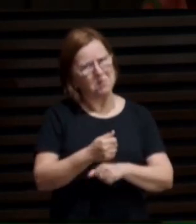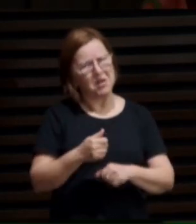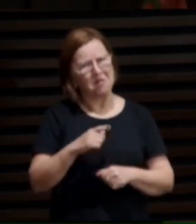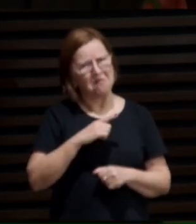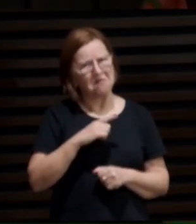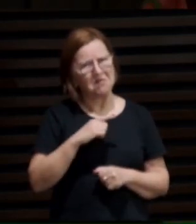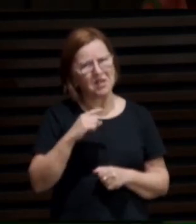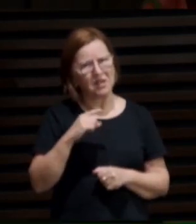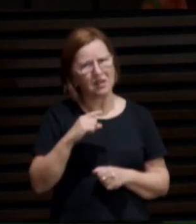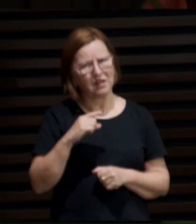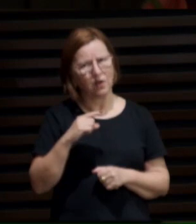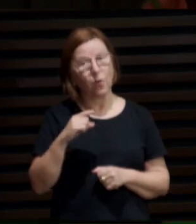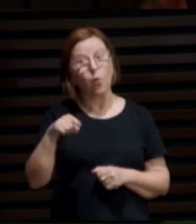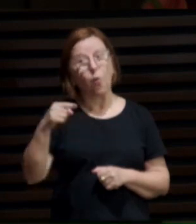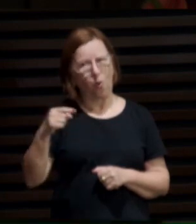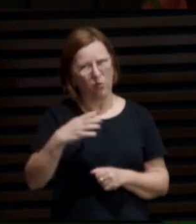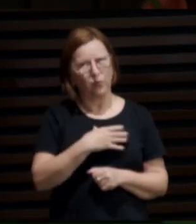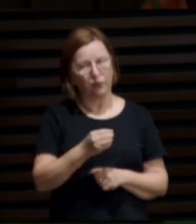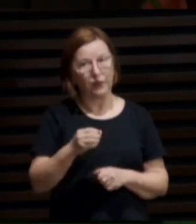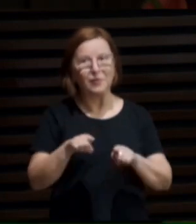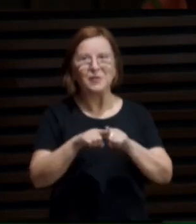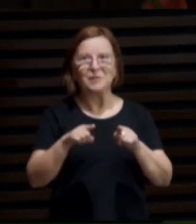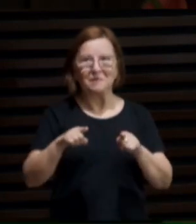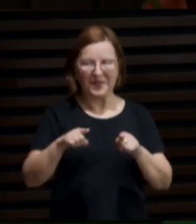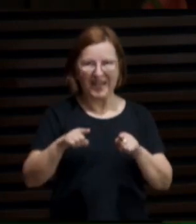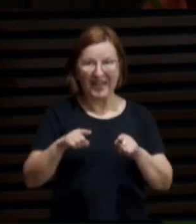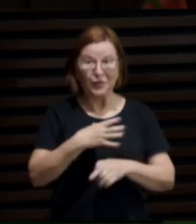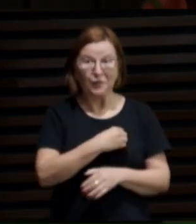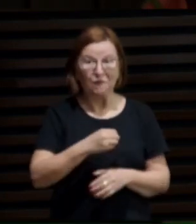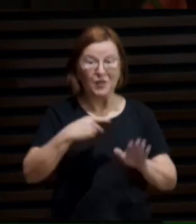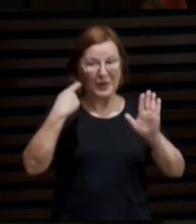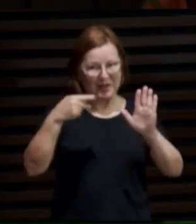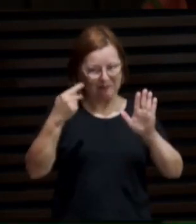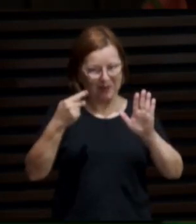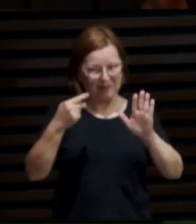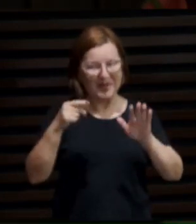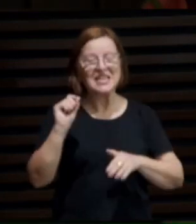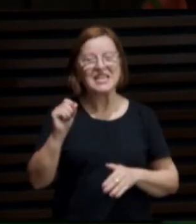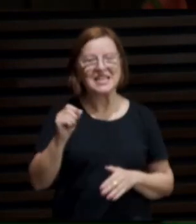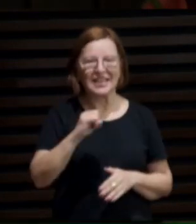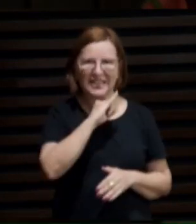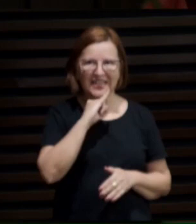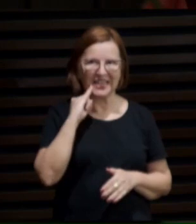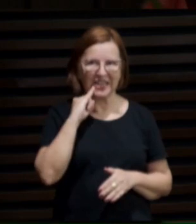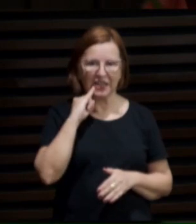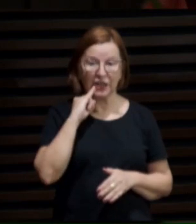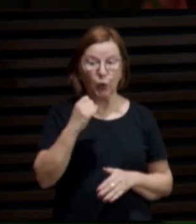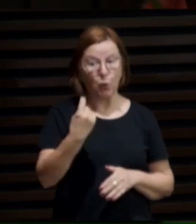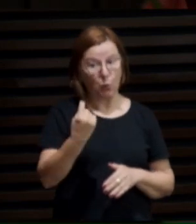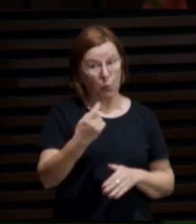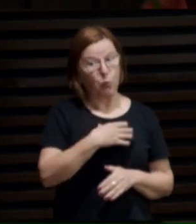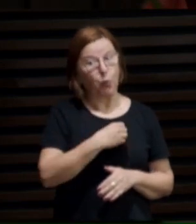é Isaac. E aí Deus parece que é irônico com Abraão. É o único filho que você tem verdadeiro,